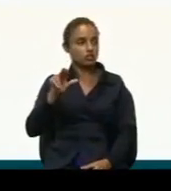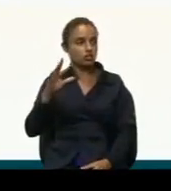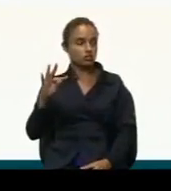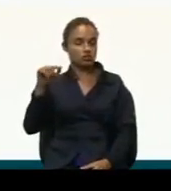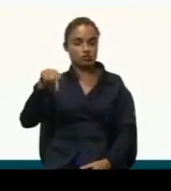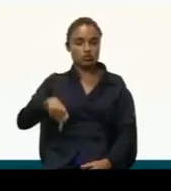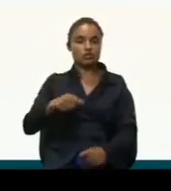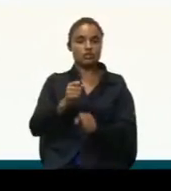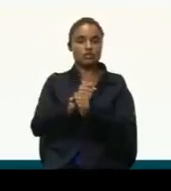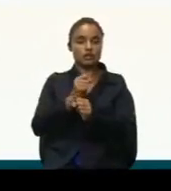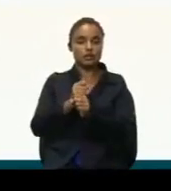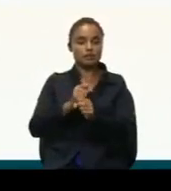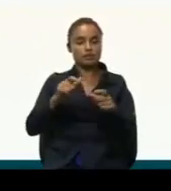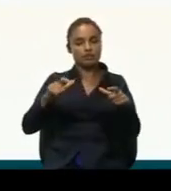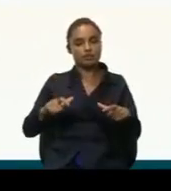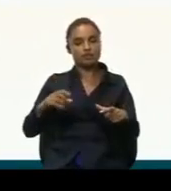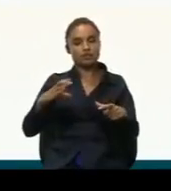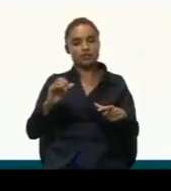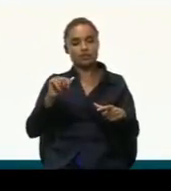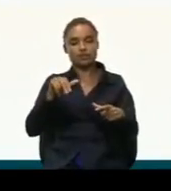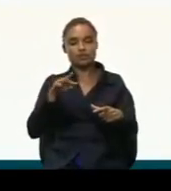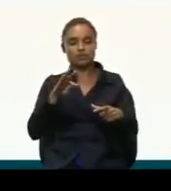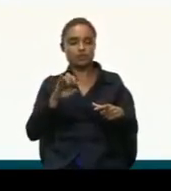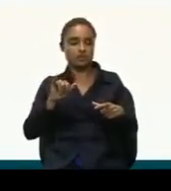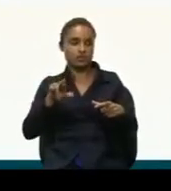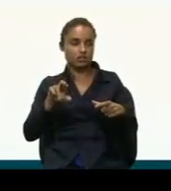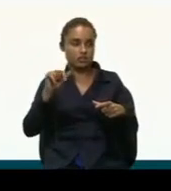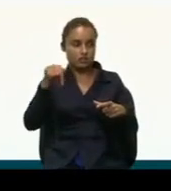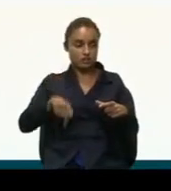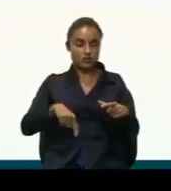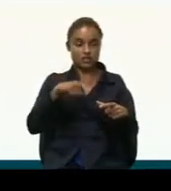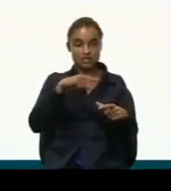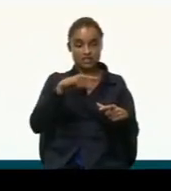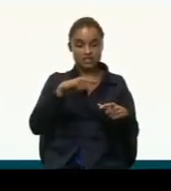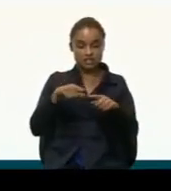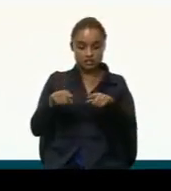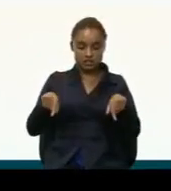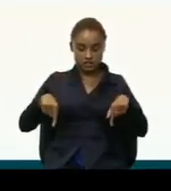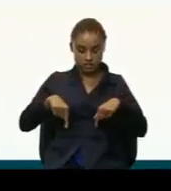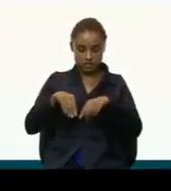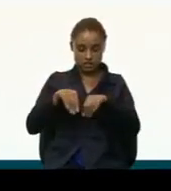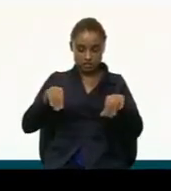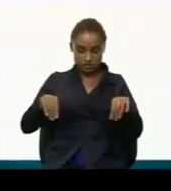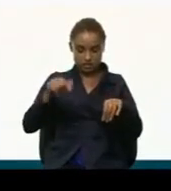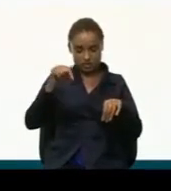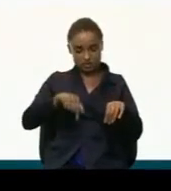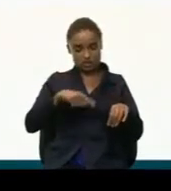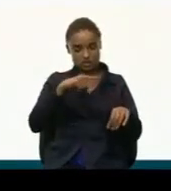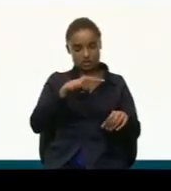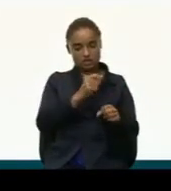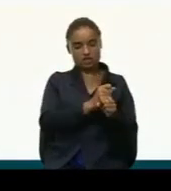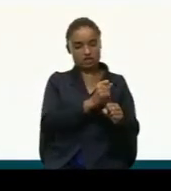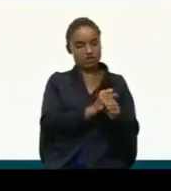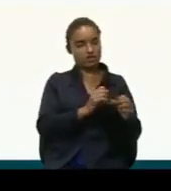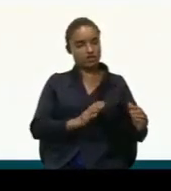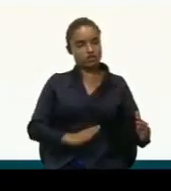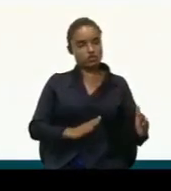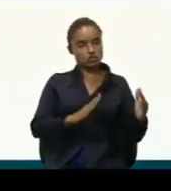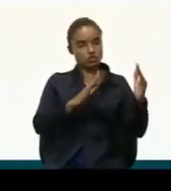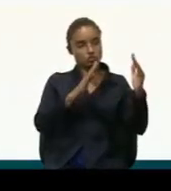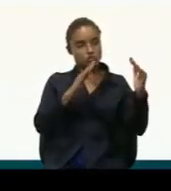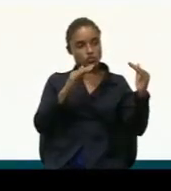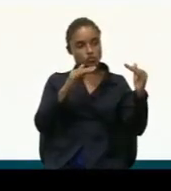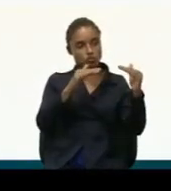Então, um exemplo, eu tenho aqui meu terreno, certo? E a minha edificação, ela é aqui assim, ó.